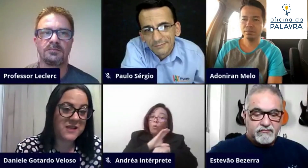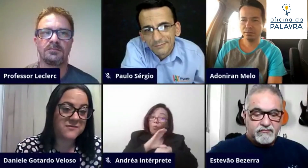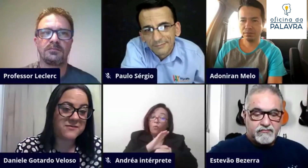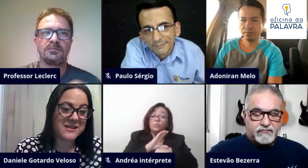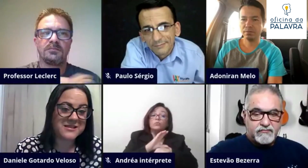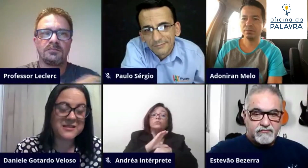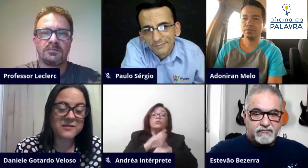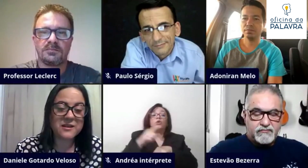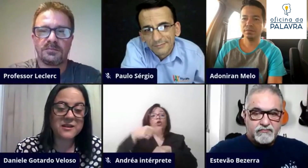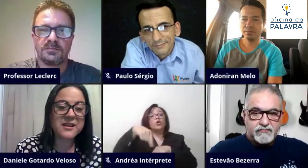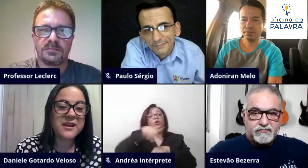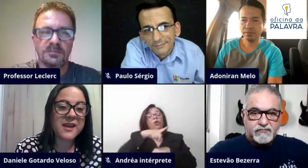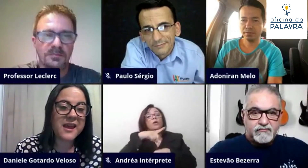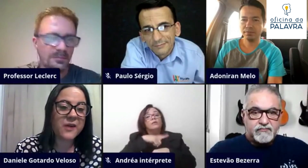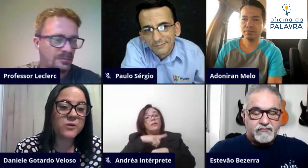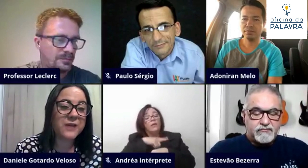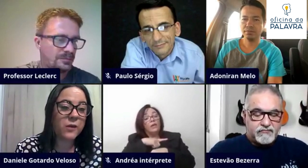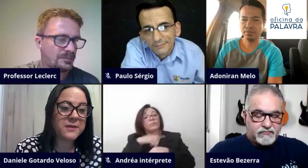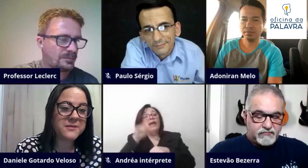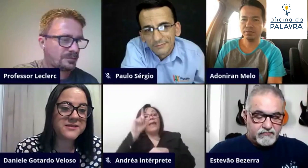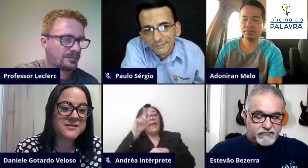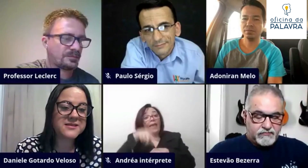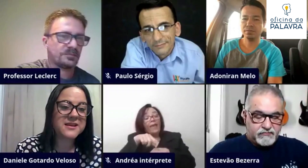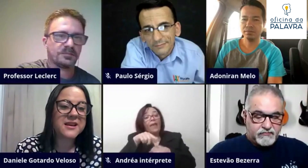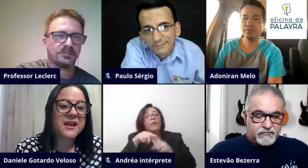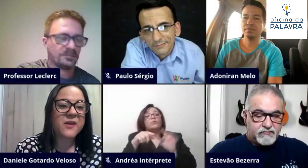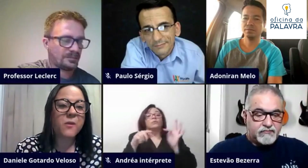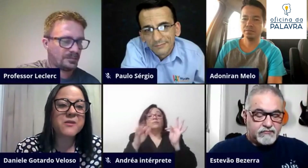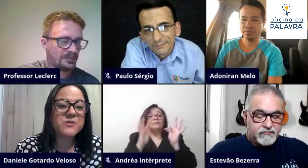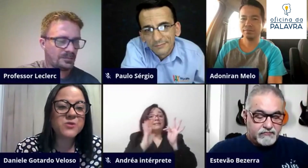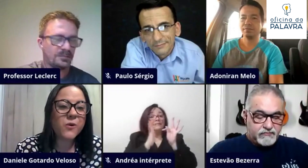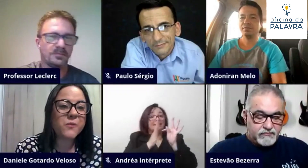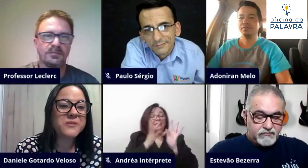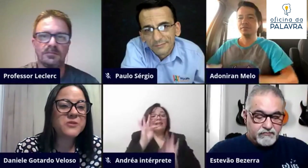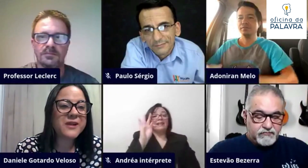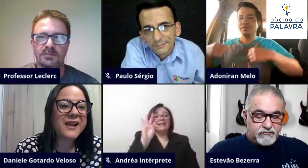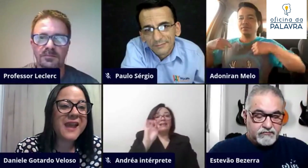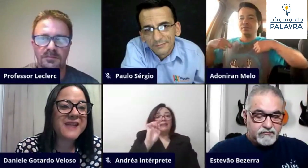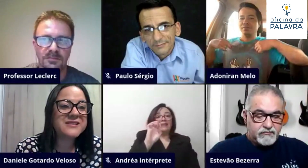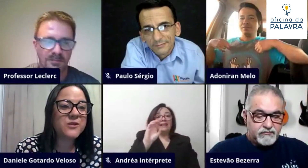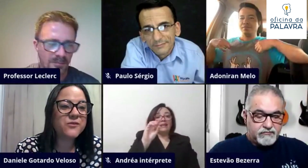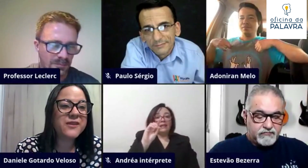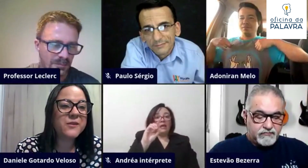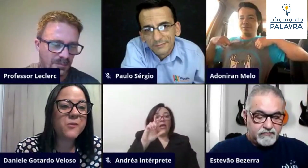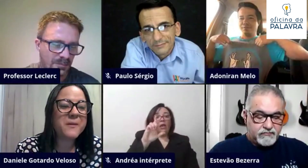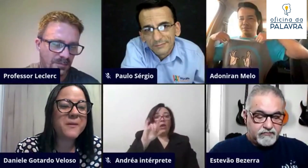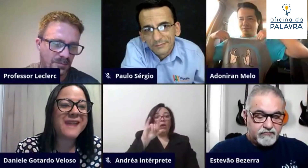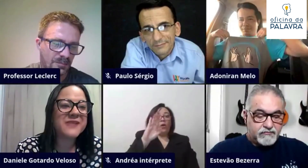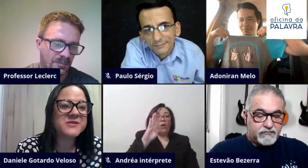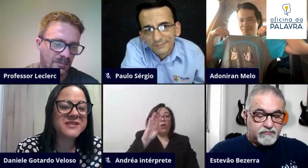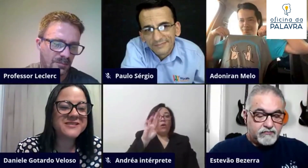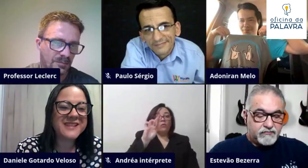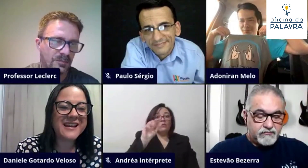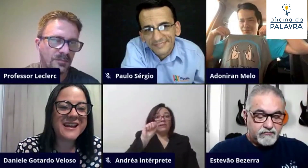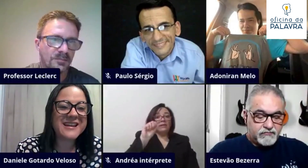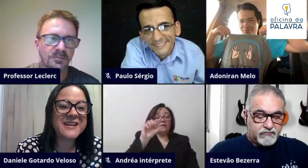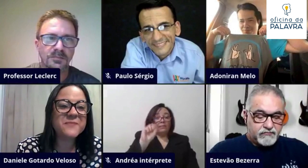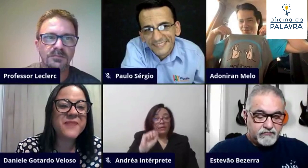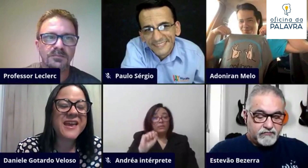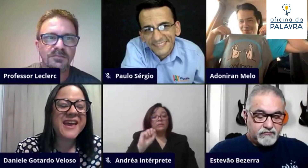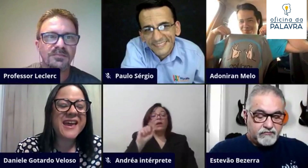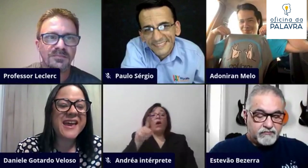gente está citando aqui, é o Teolibras. Começou, o pastor Alex, eu vi um comentáriozinho